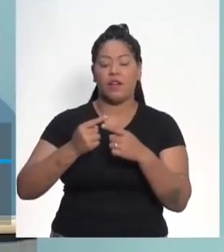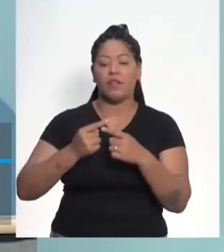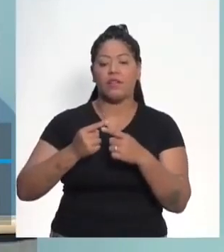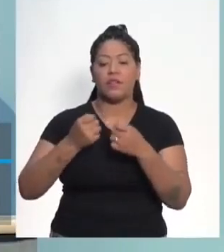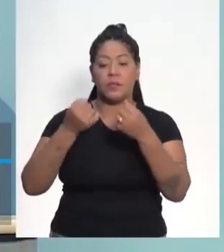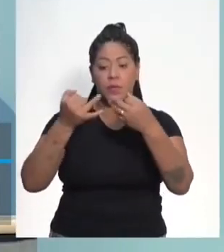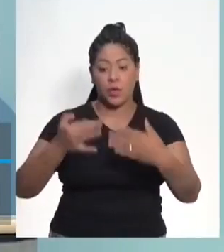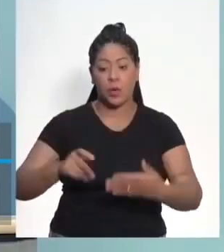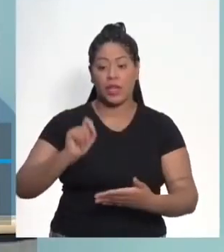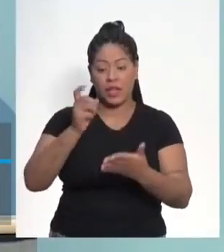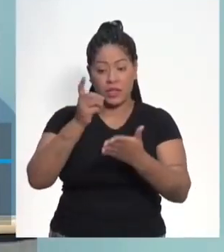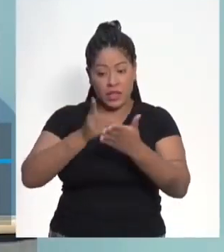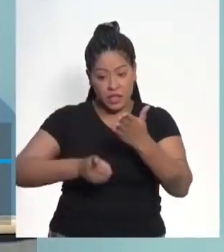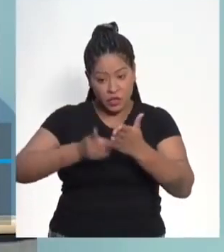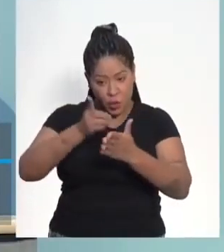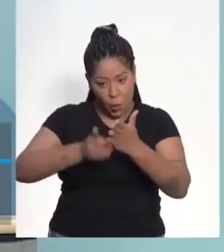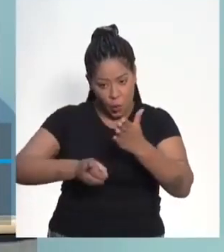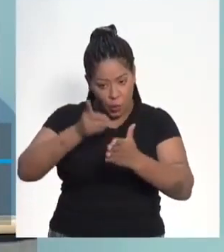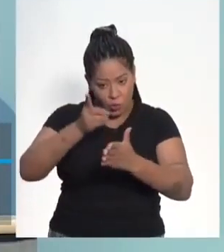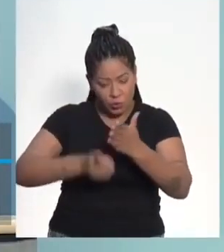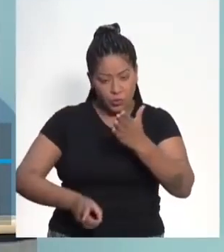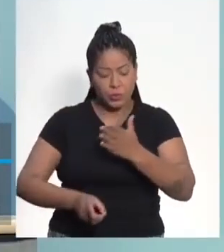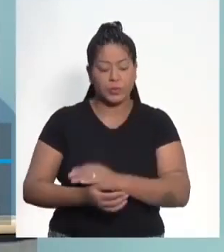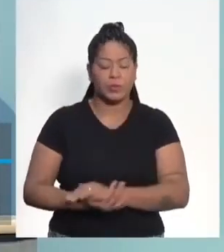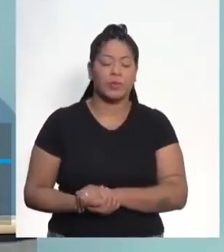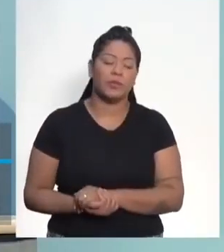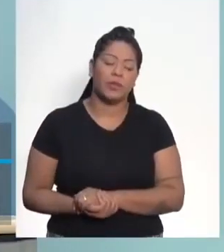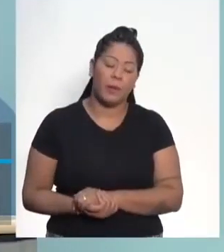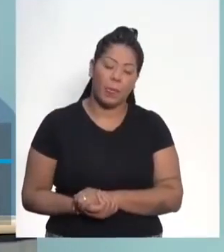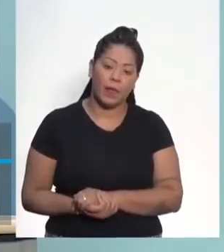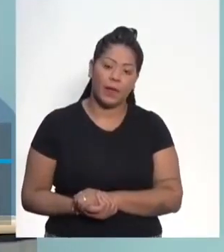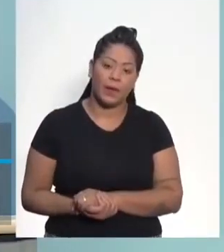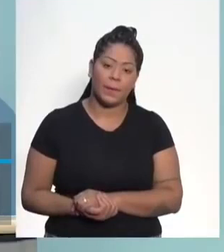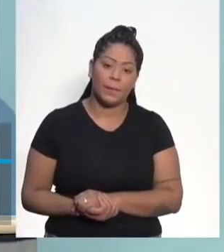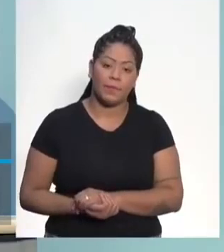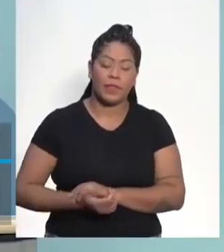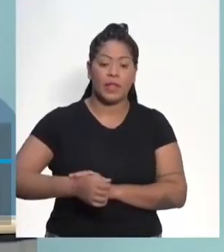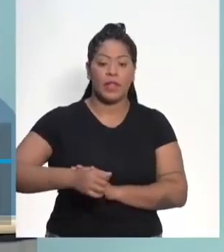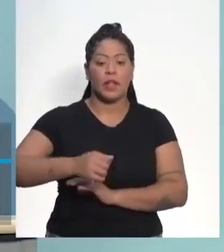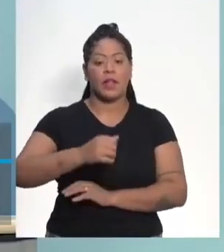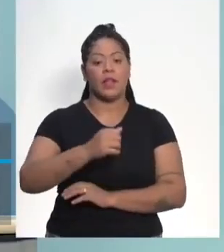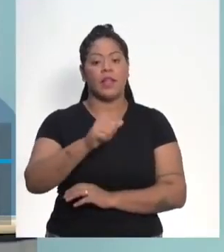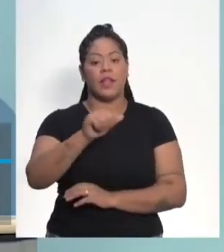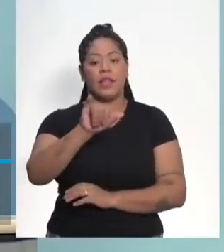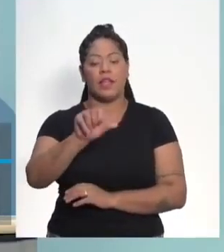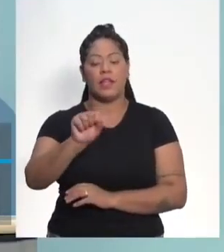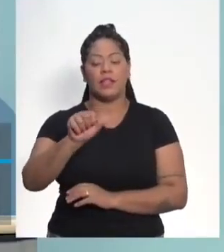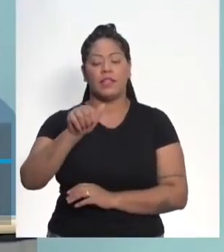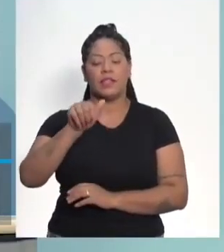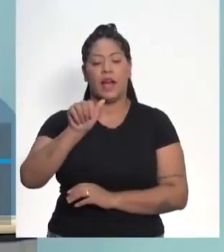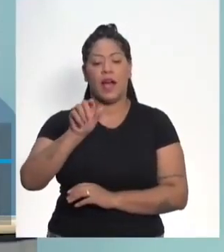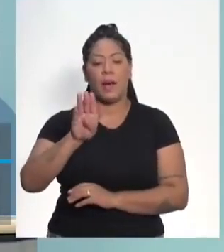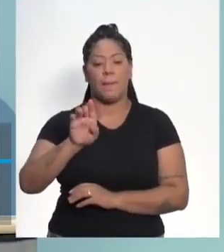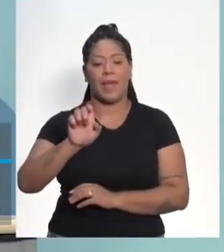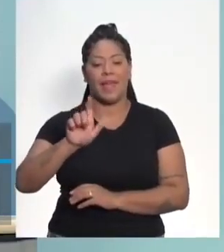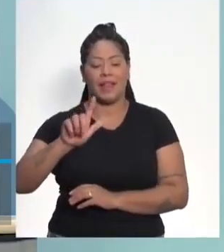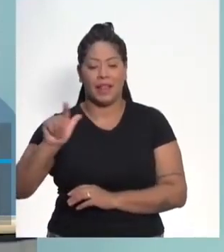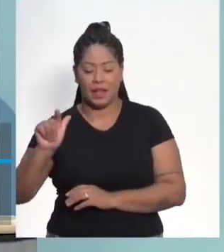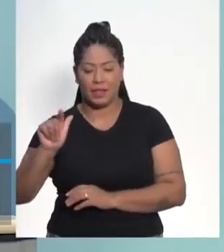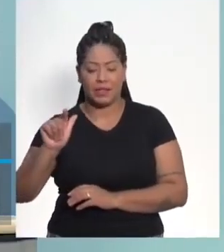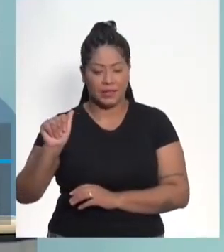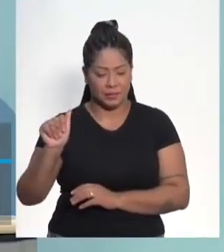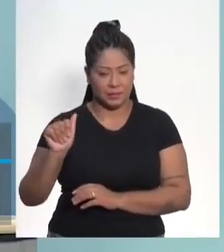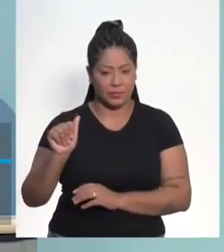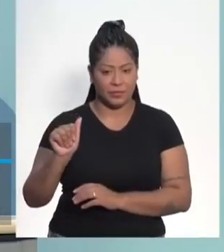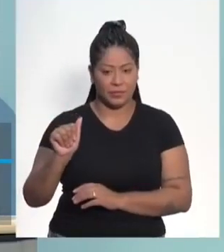posso ler, tá? Mas tem um certo sentido. A Isabela, da Escola Odila Bento Mirarque, de Mauá. Caixinha